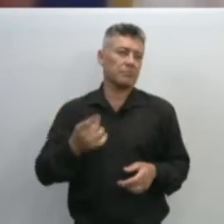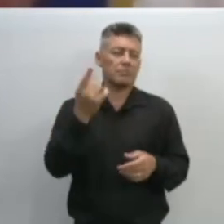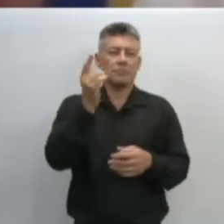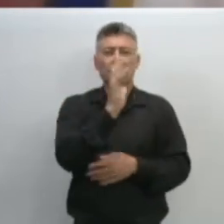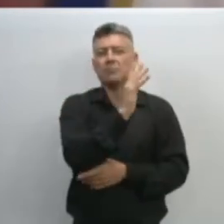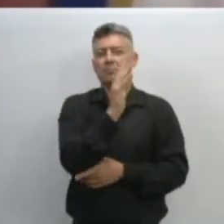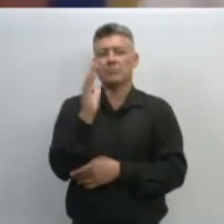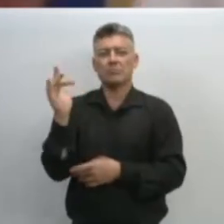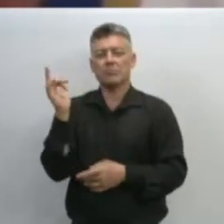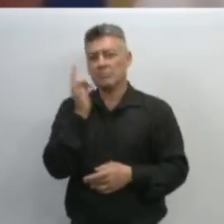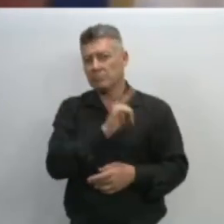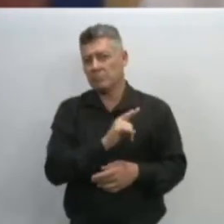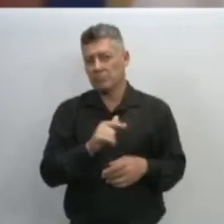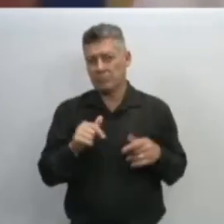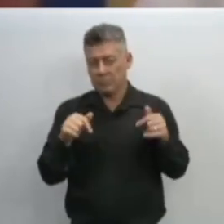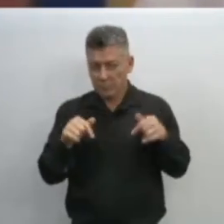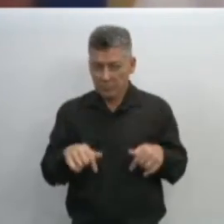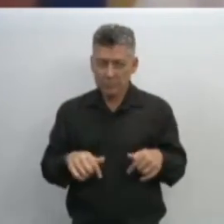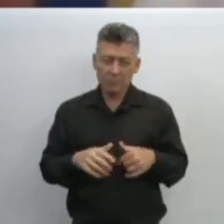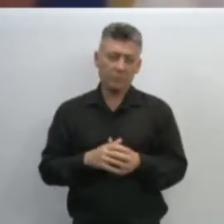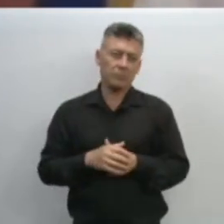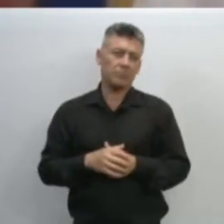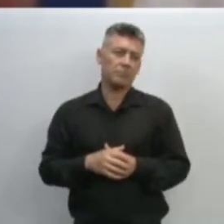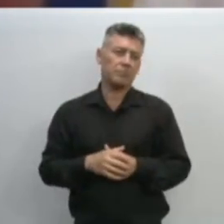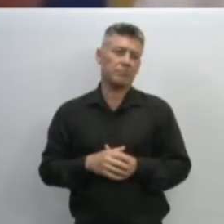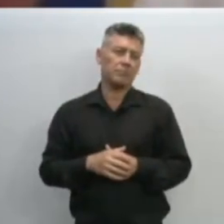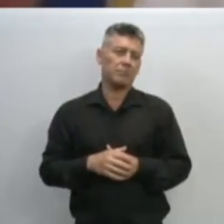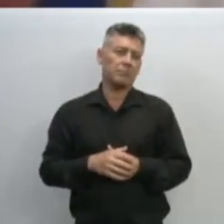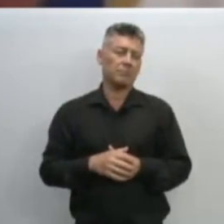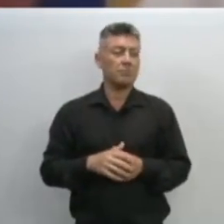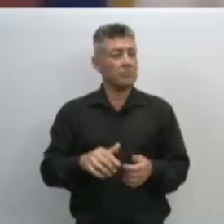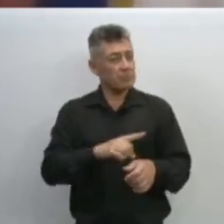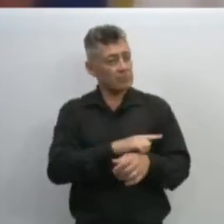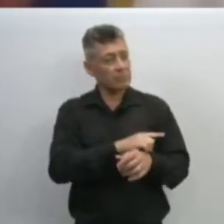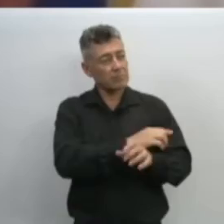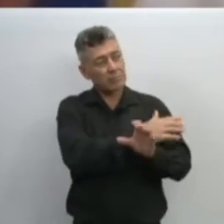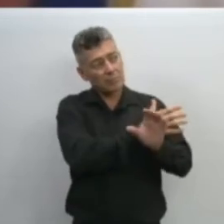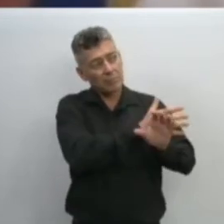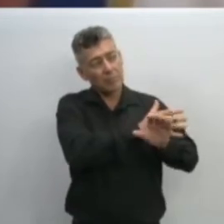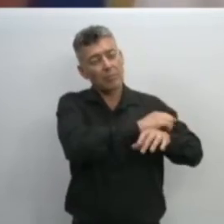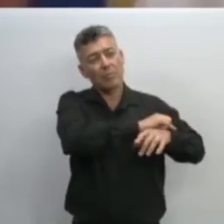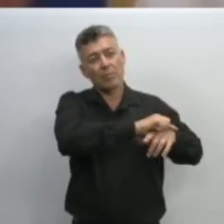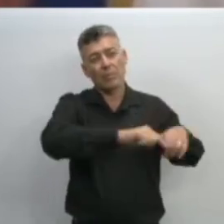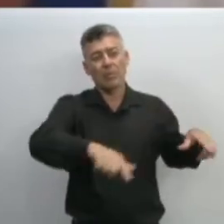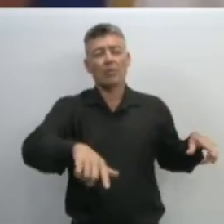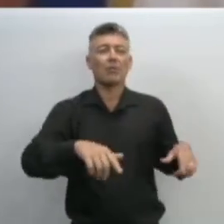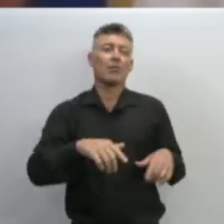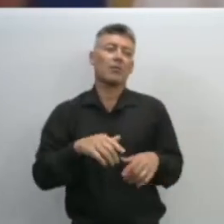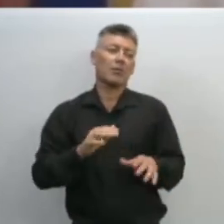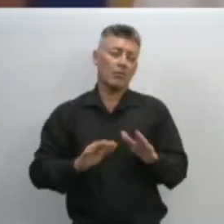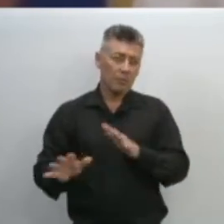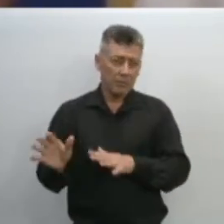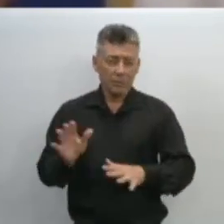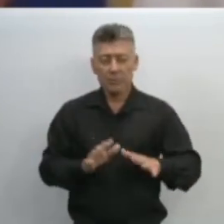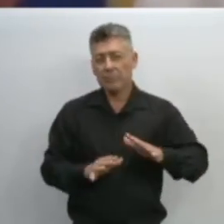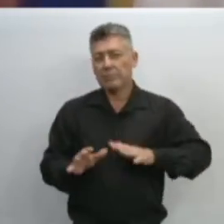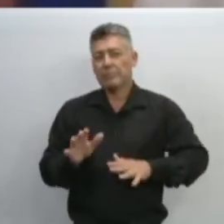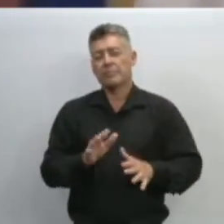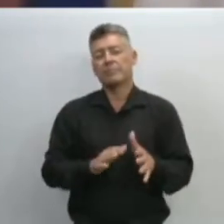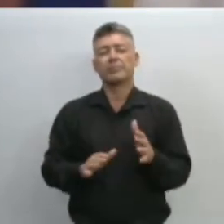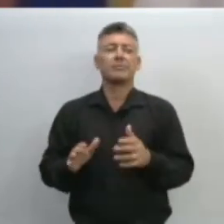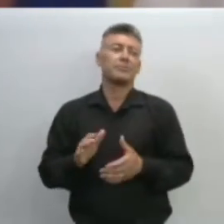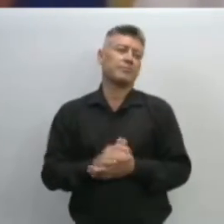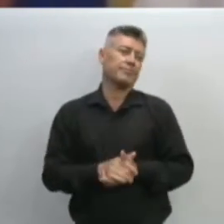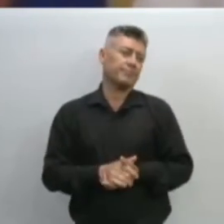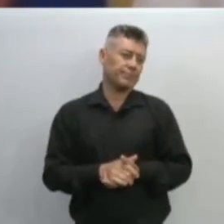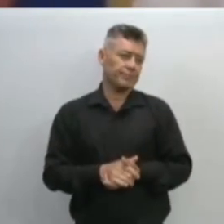para recuperar o nosso semiárido antes que ele vire deserto, que está virando rapidamente em muitas áreas, sofre um processo de desertificação muito